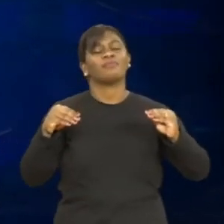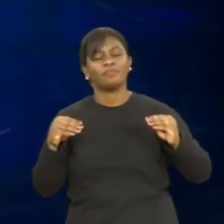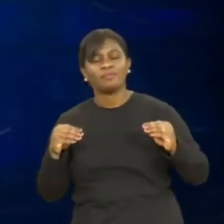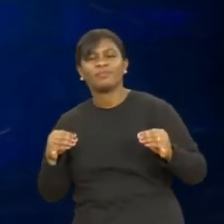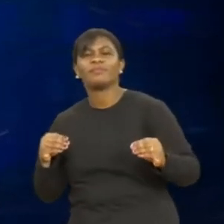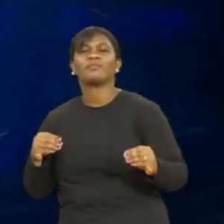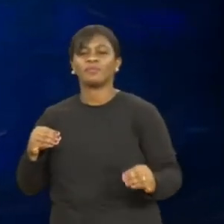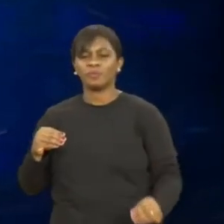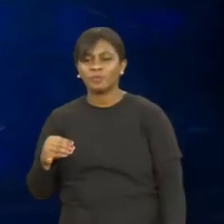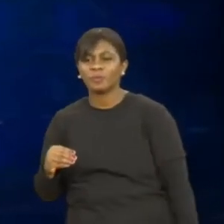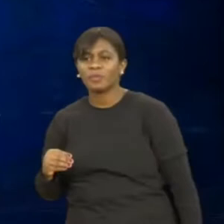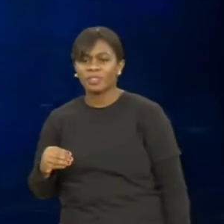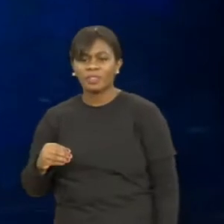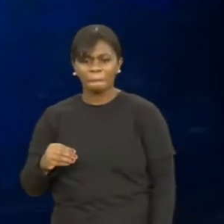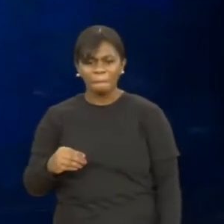curado,